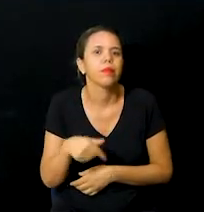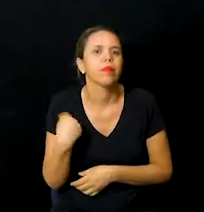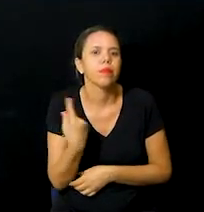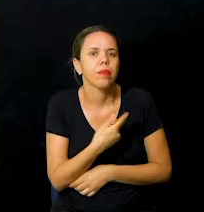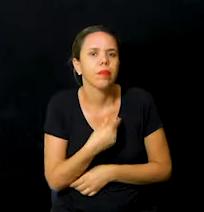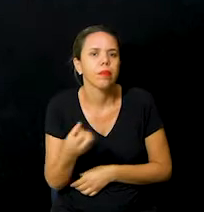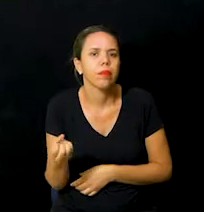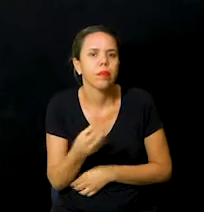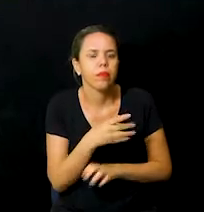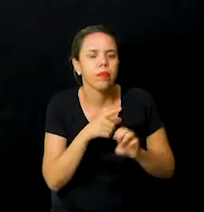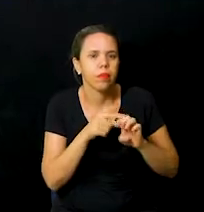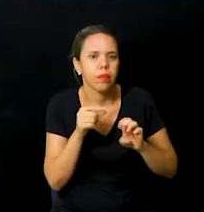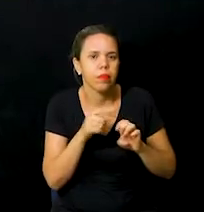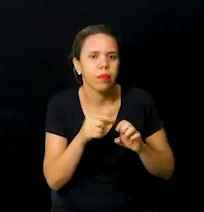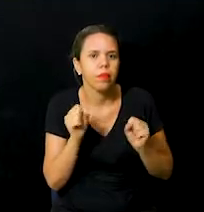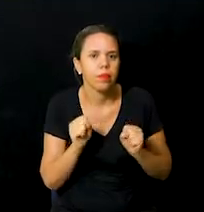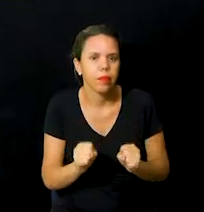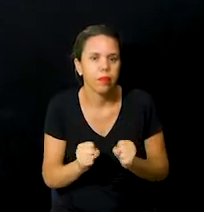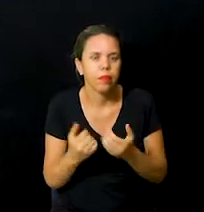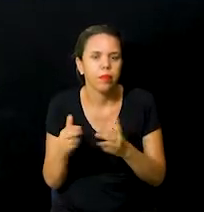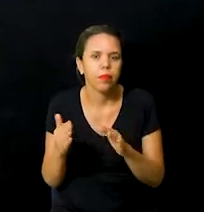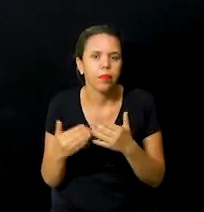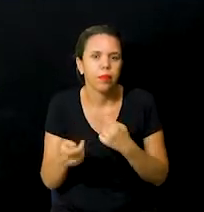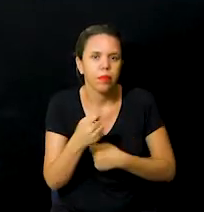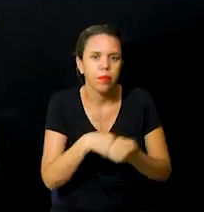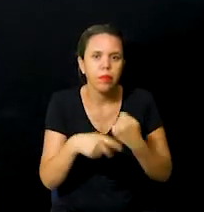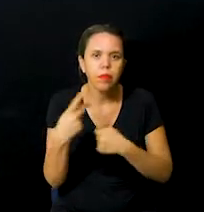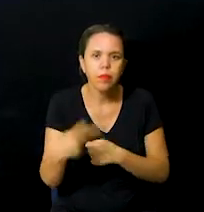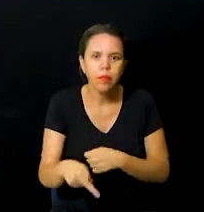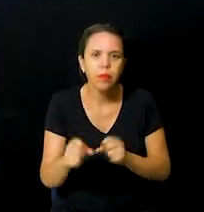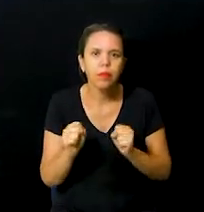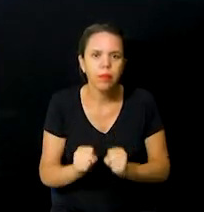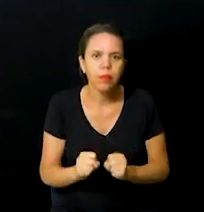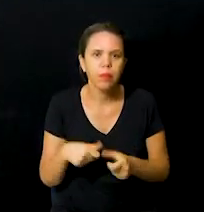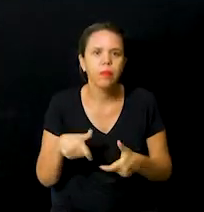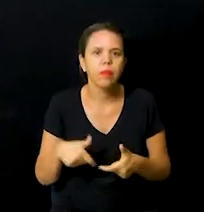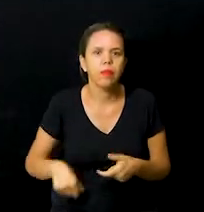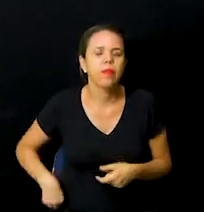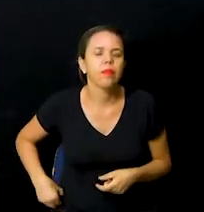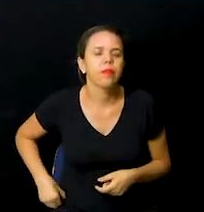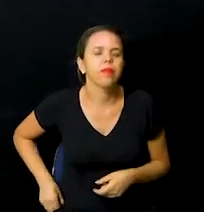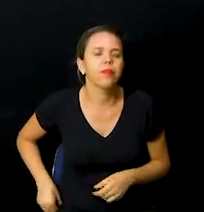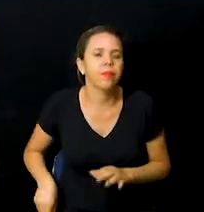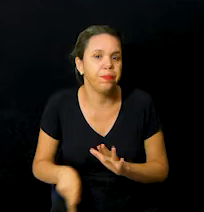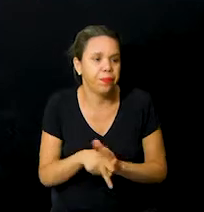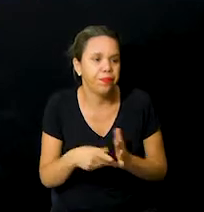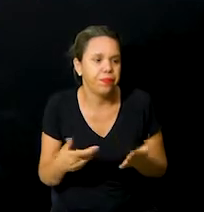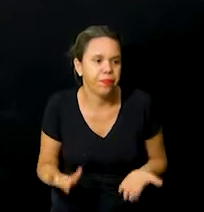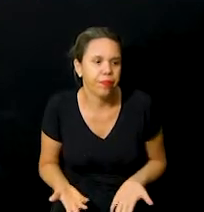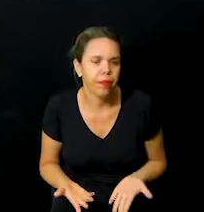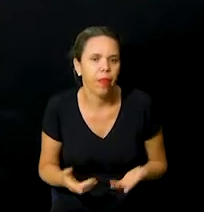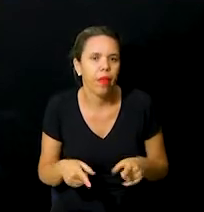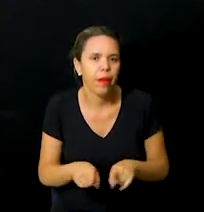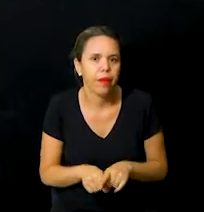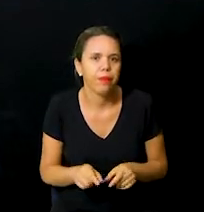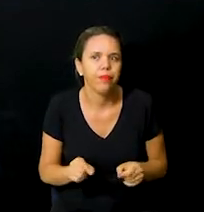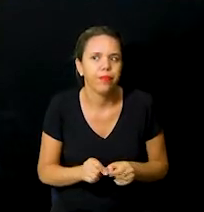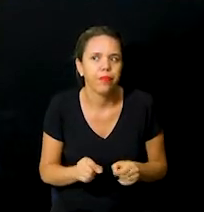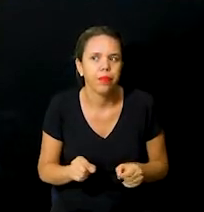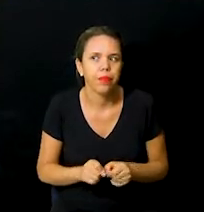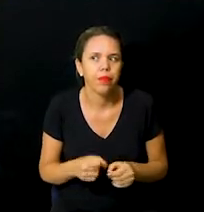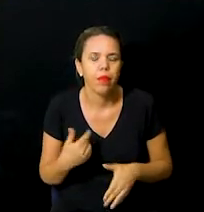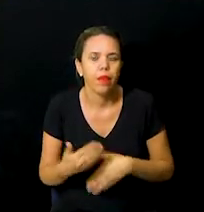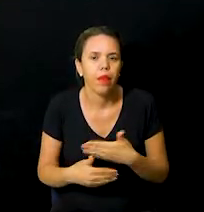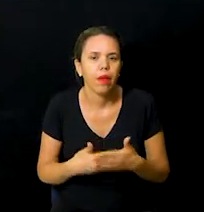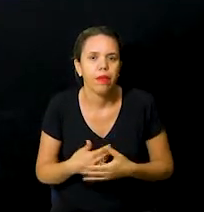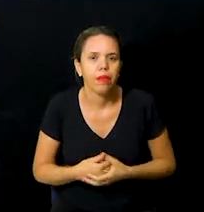surda, novos empreendedores vão abrir o negócio deles, vão poder trabalhar por conta própria e vão também poder,